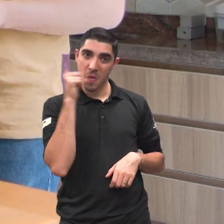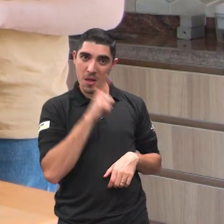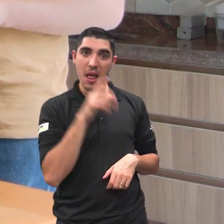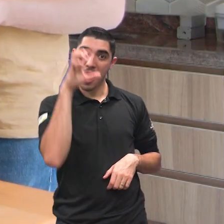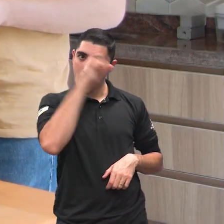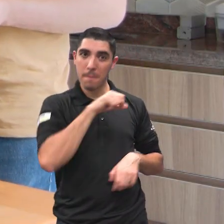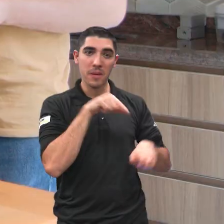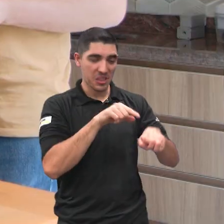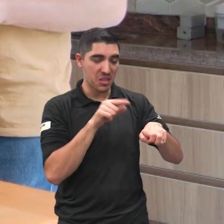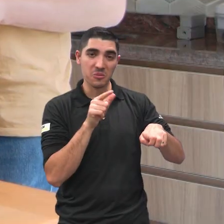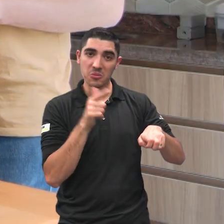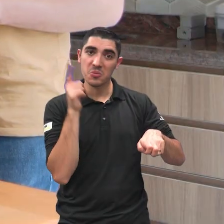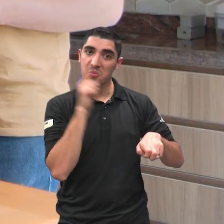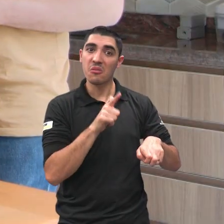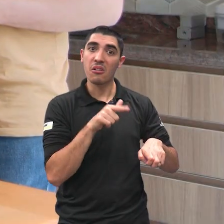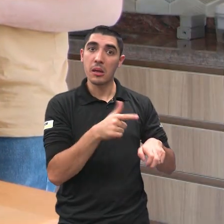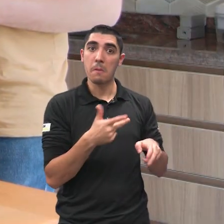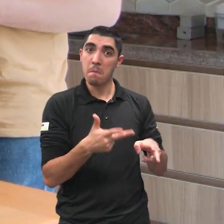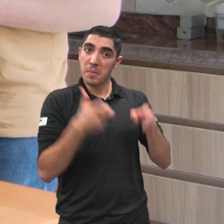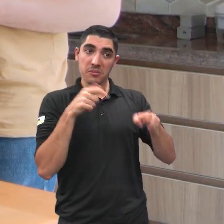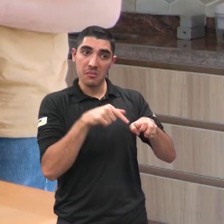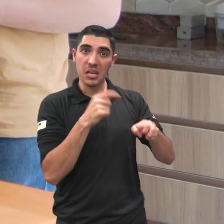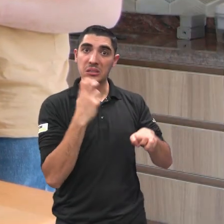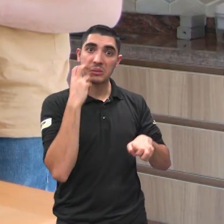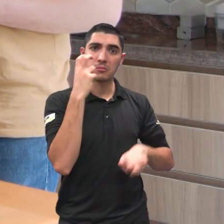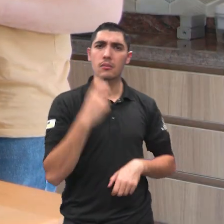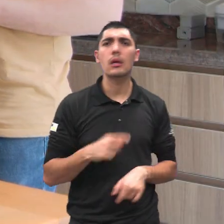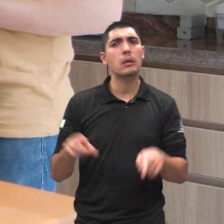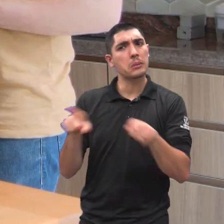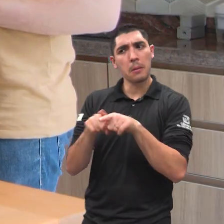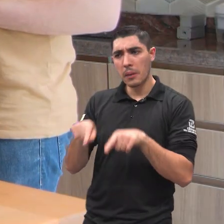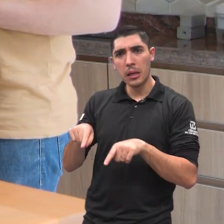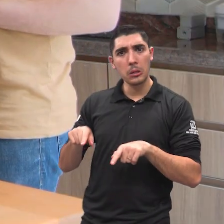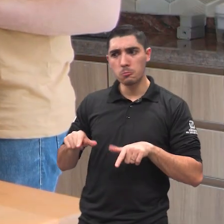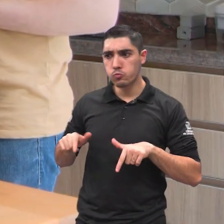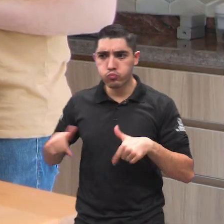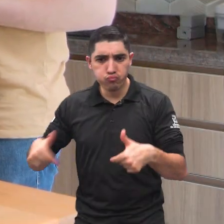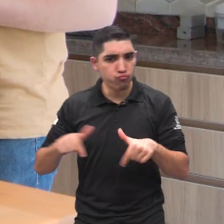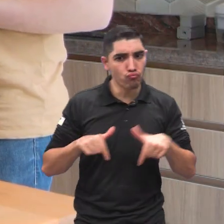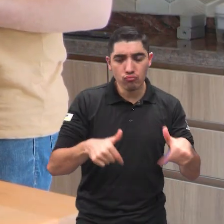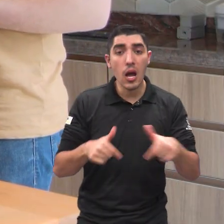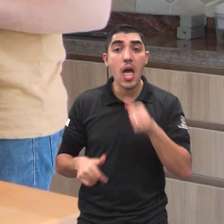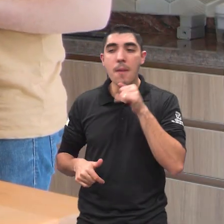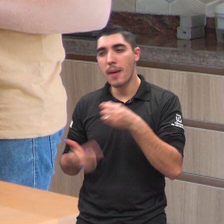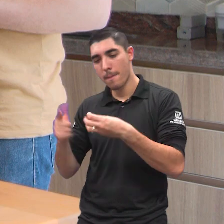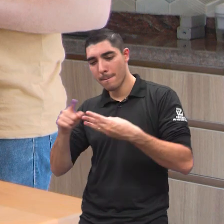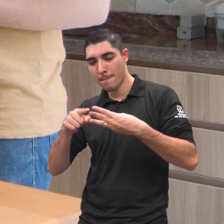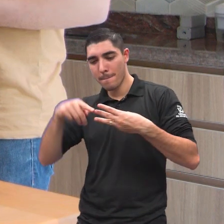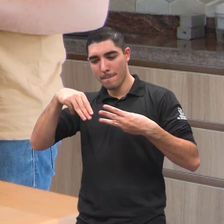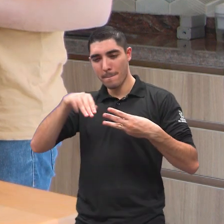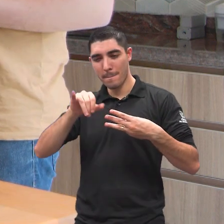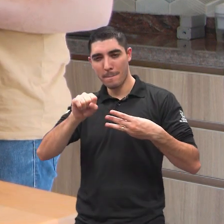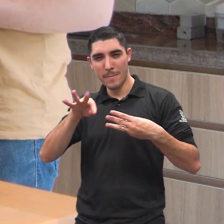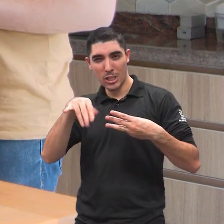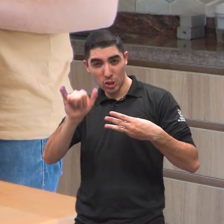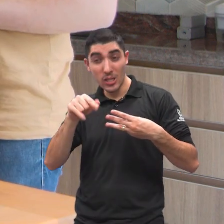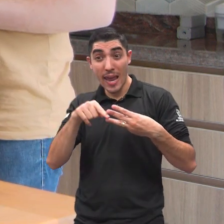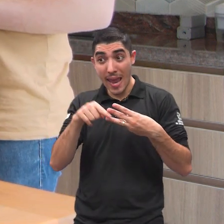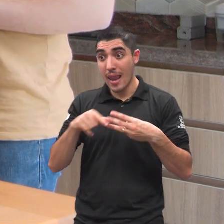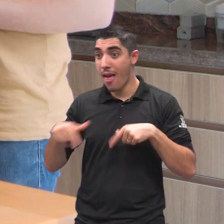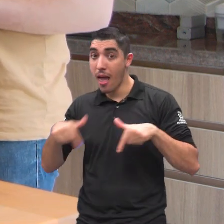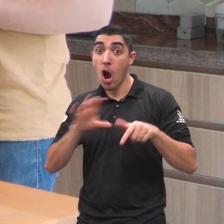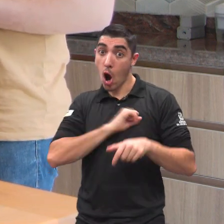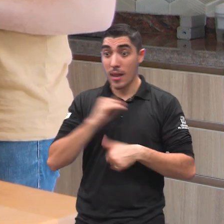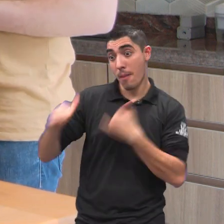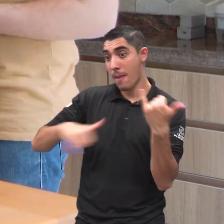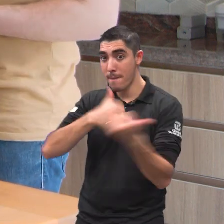ele pega com a patinha e leva na boca, pra você ver como eles são adestráveis. E bem ativos também, porque São. a Misty, por exemplo, é uma gatinha que é mais tímida, mas adora brincar,